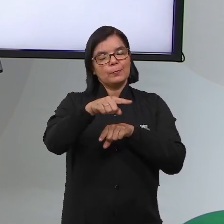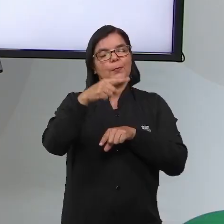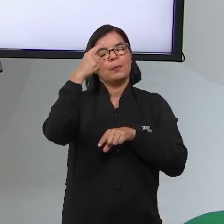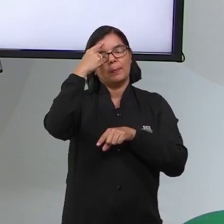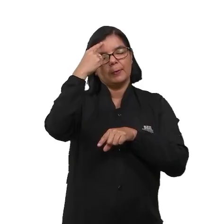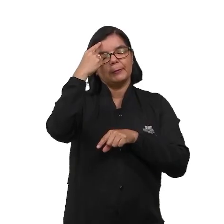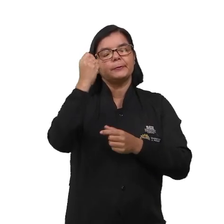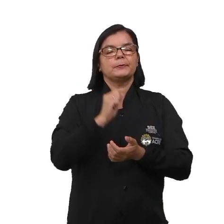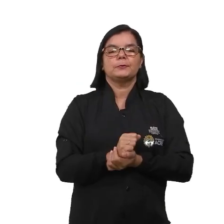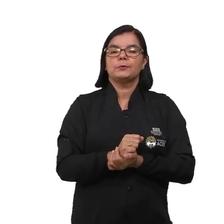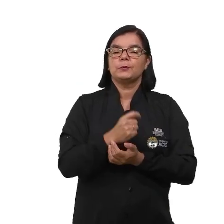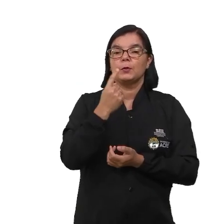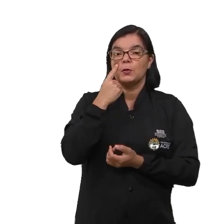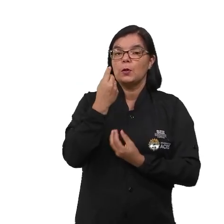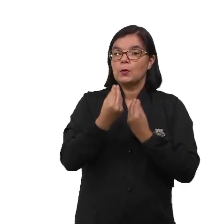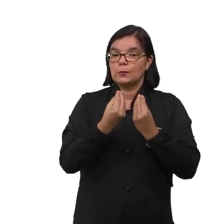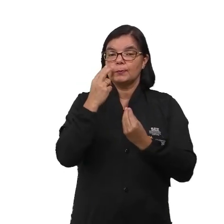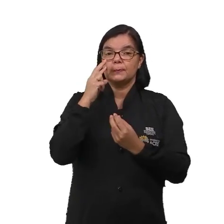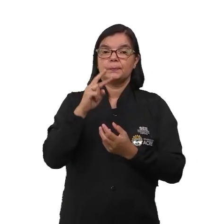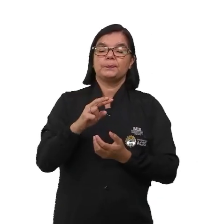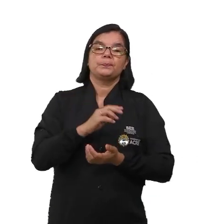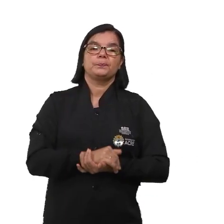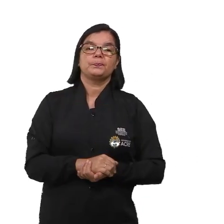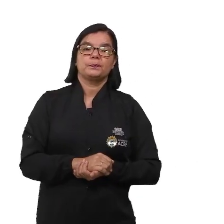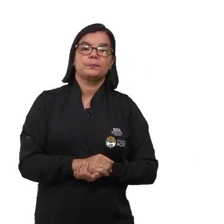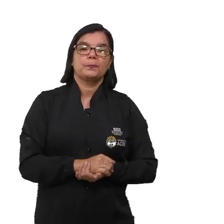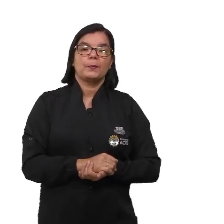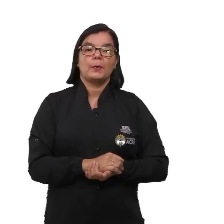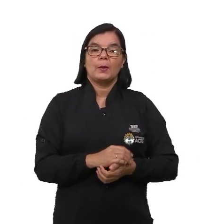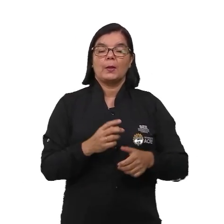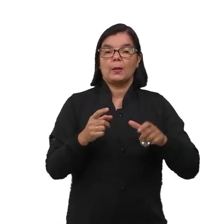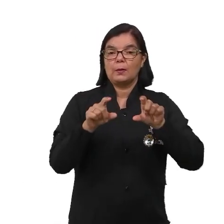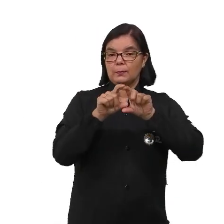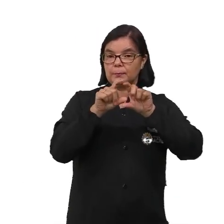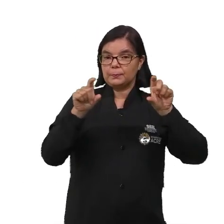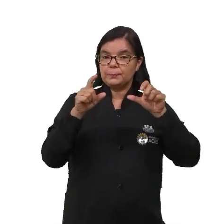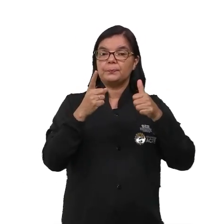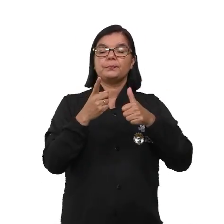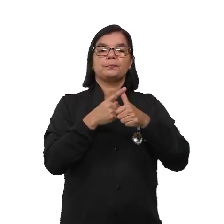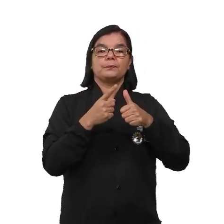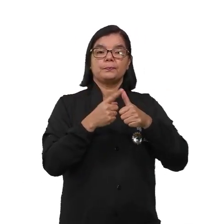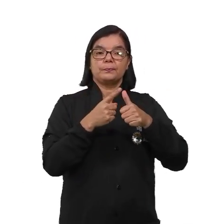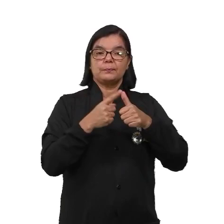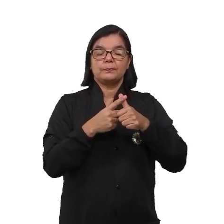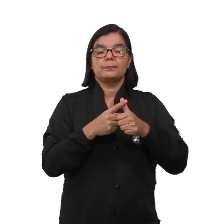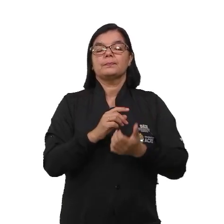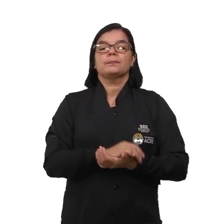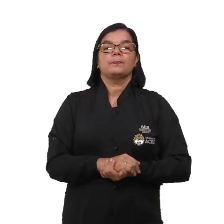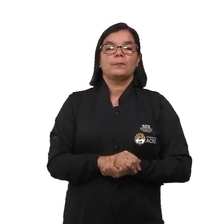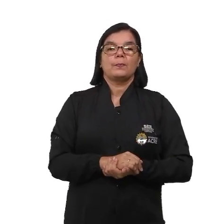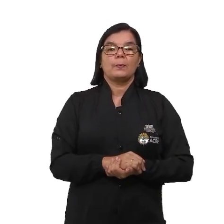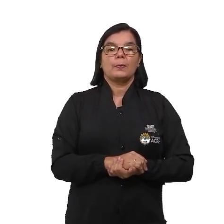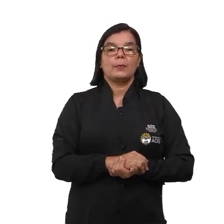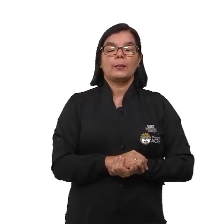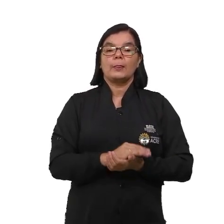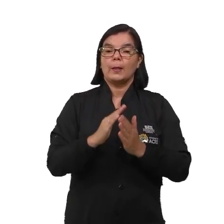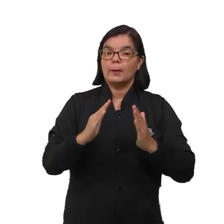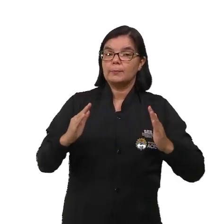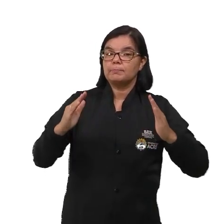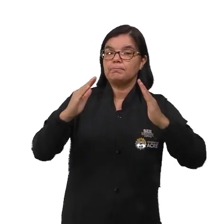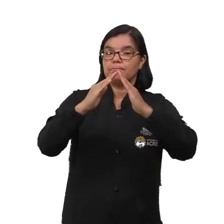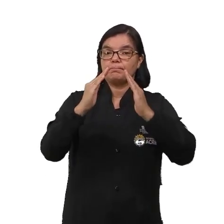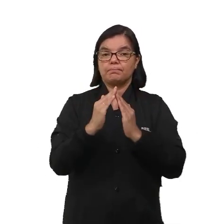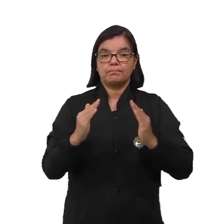levar em consideração. Visualize. Nós temos aqui no primeiro destaque em amarelo, a